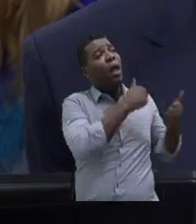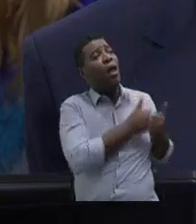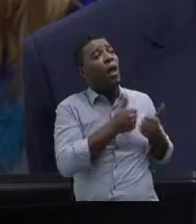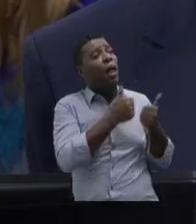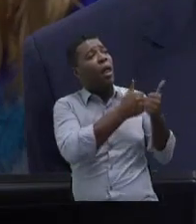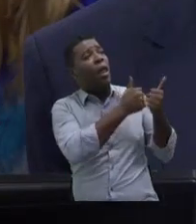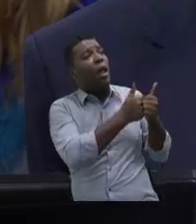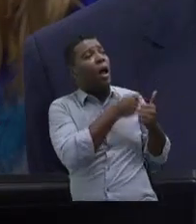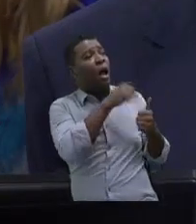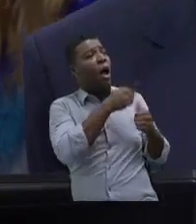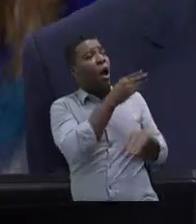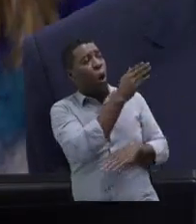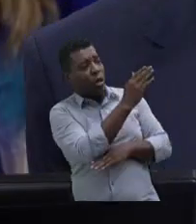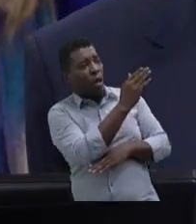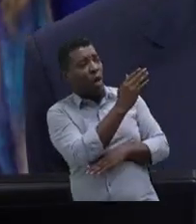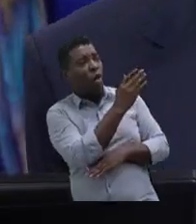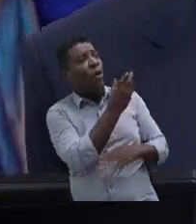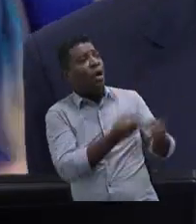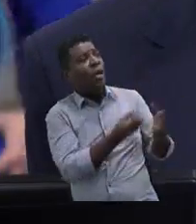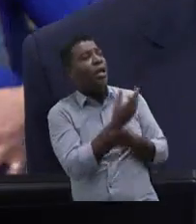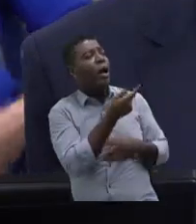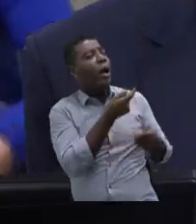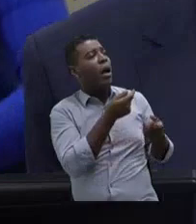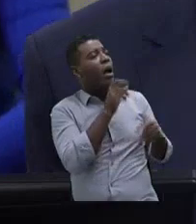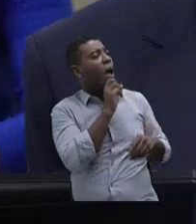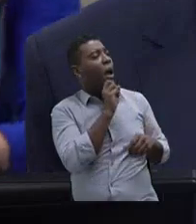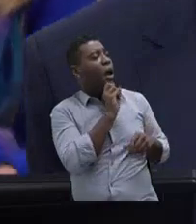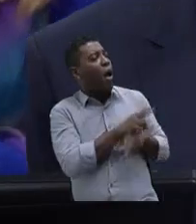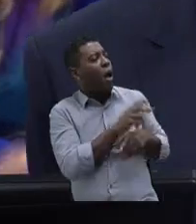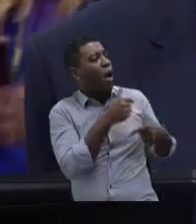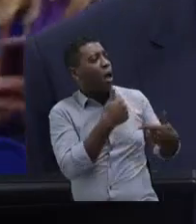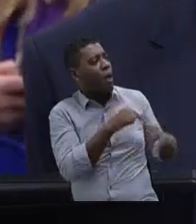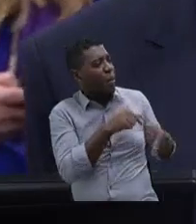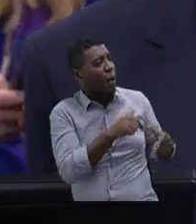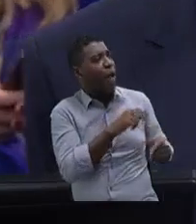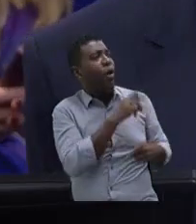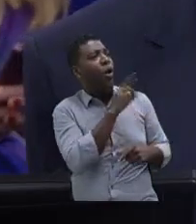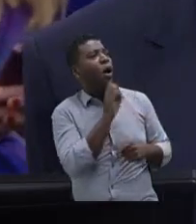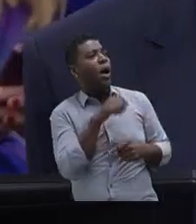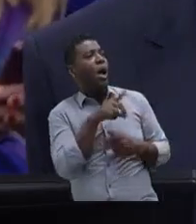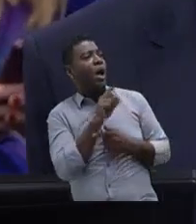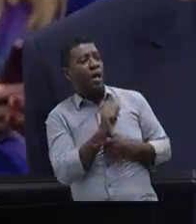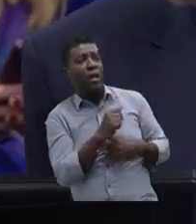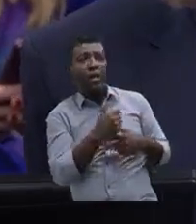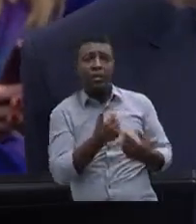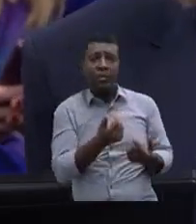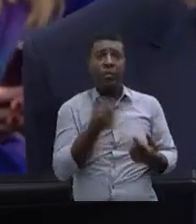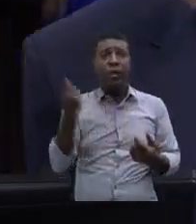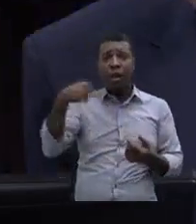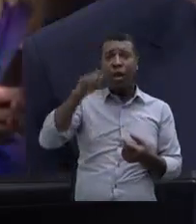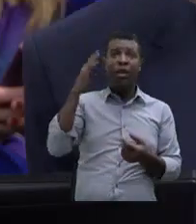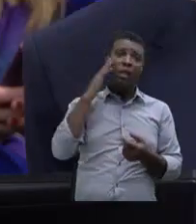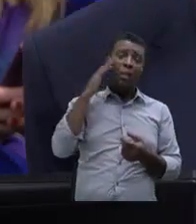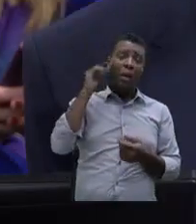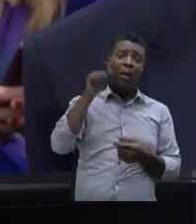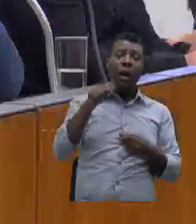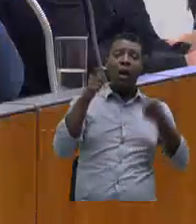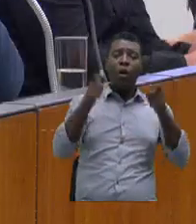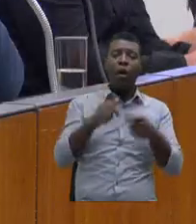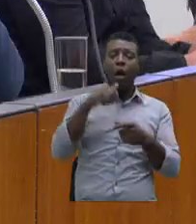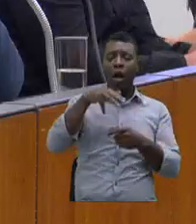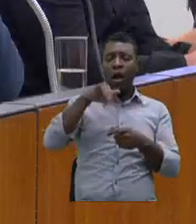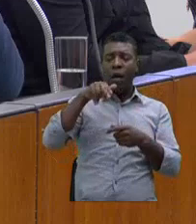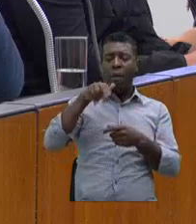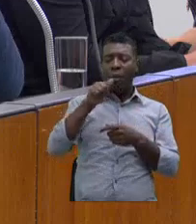renda. Como é que nós temos que administrar essa questão do Minas Arena, que ela foi feita para o futebol, que atrai, além de ser uma paixão